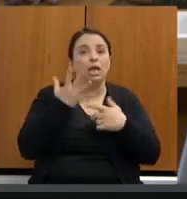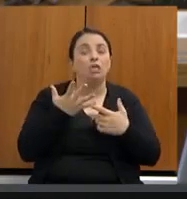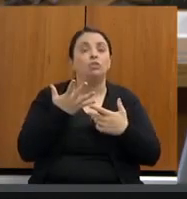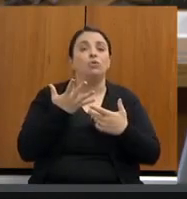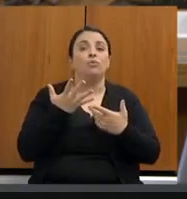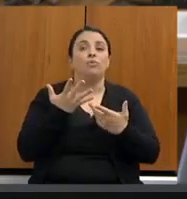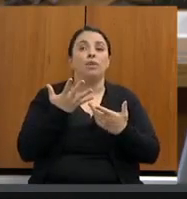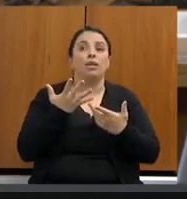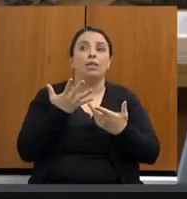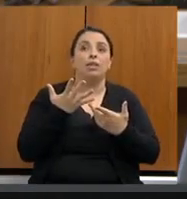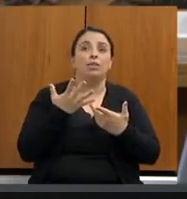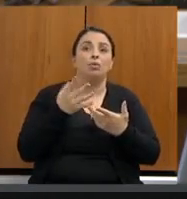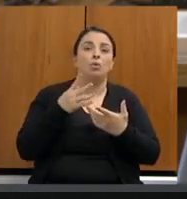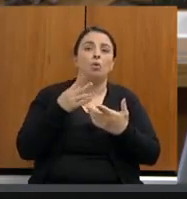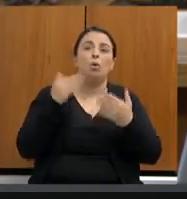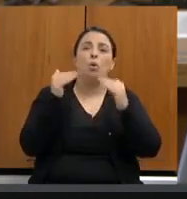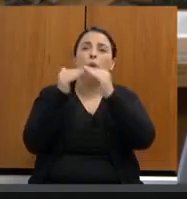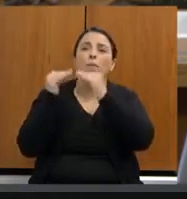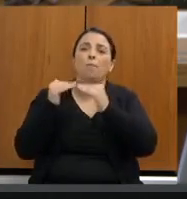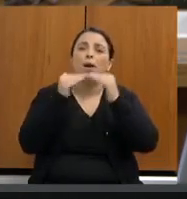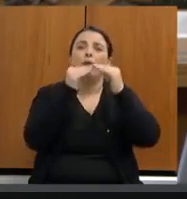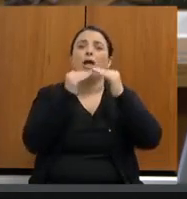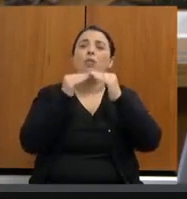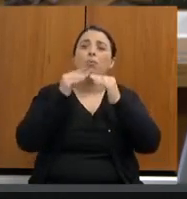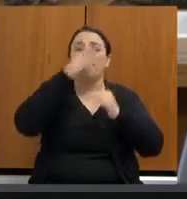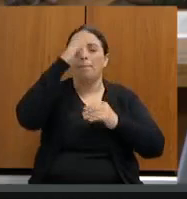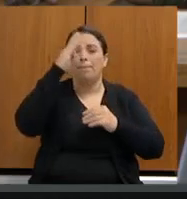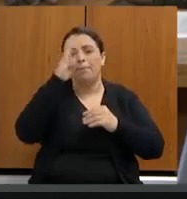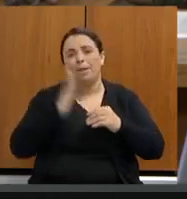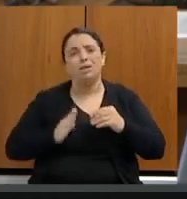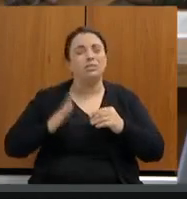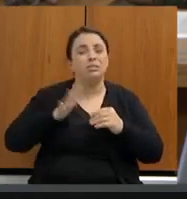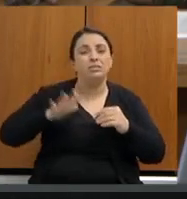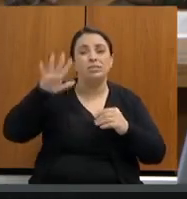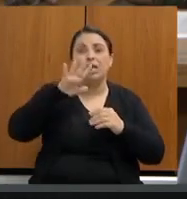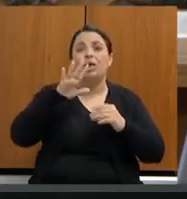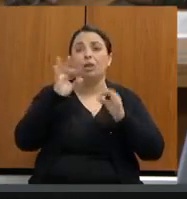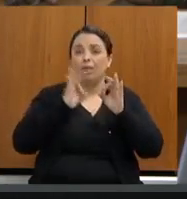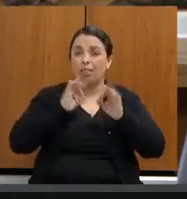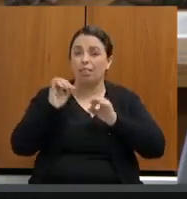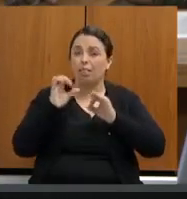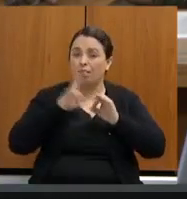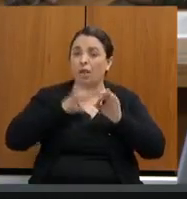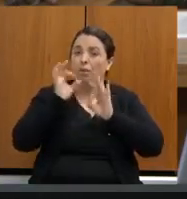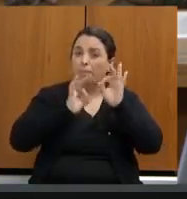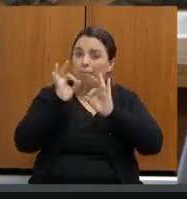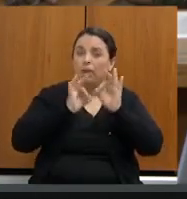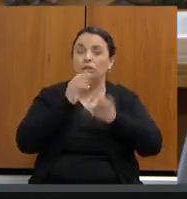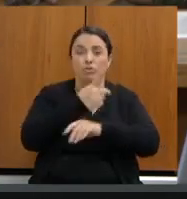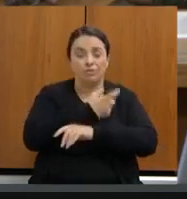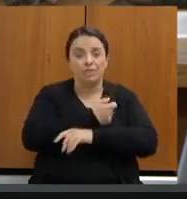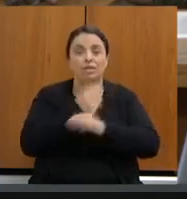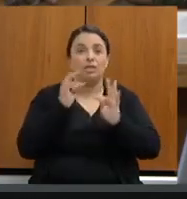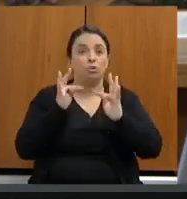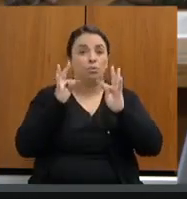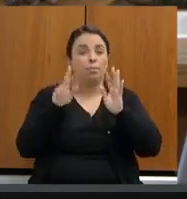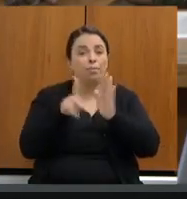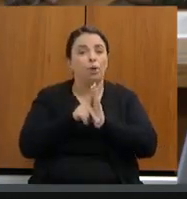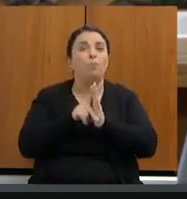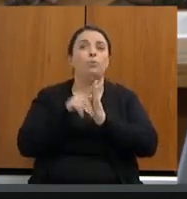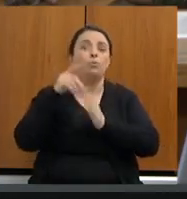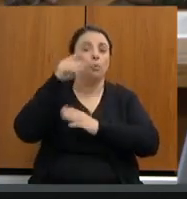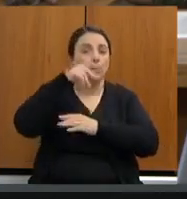Nacional pelo plano de imunização é nós estamos com uma atuação